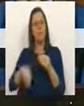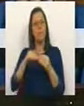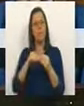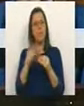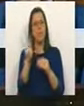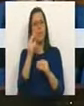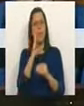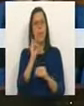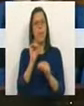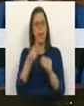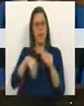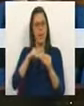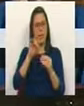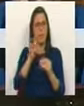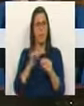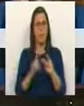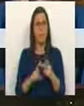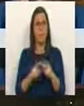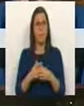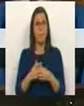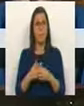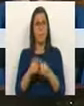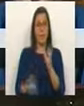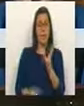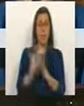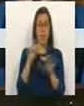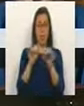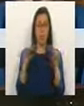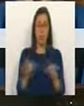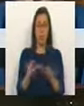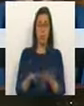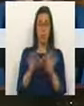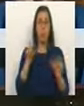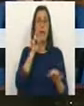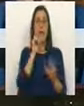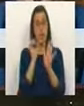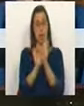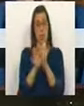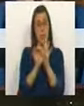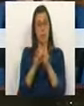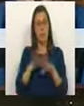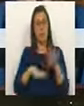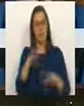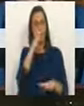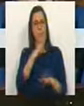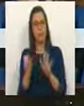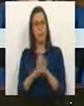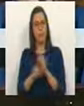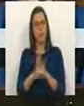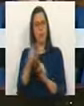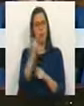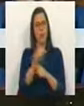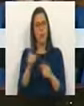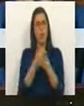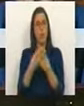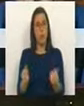completar a União Bancária, com a criação do Sistema Comum de Garantia de Depósitos e a operacionalização do Fundo Único